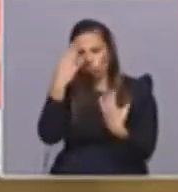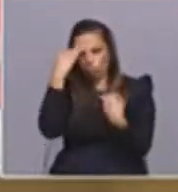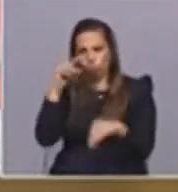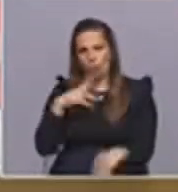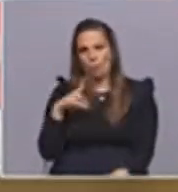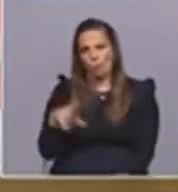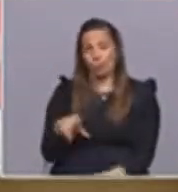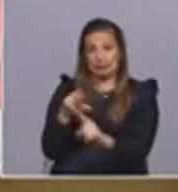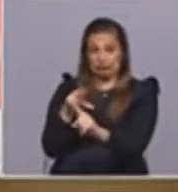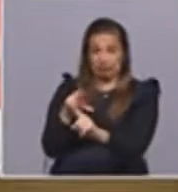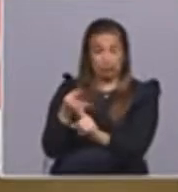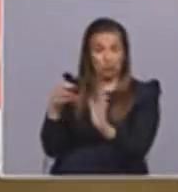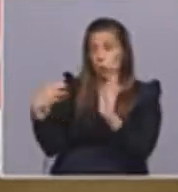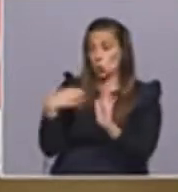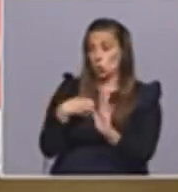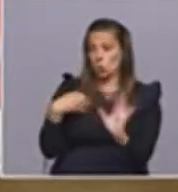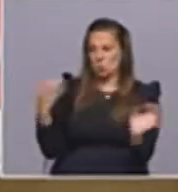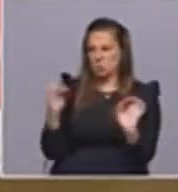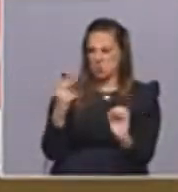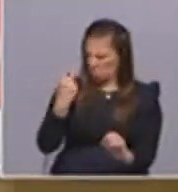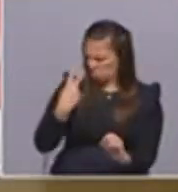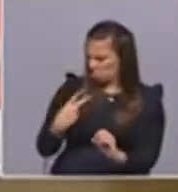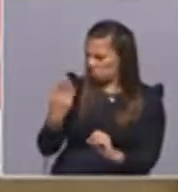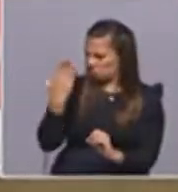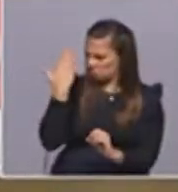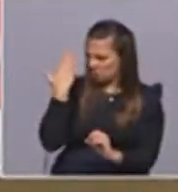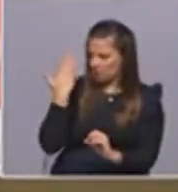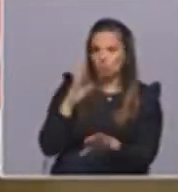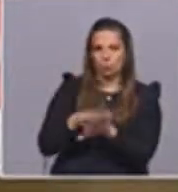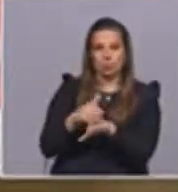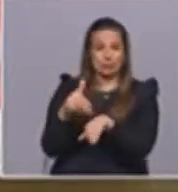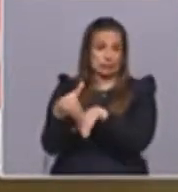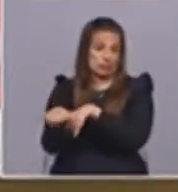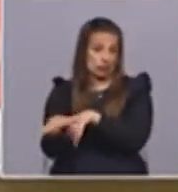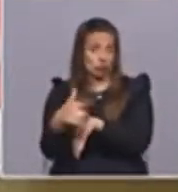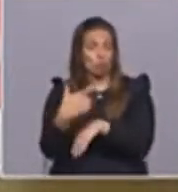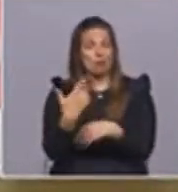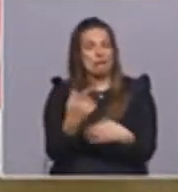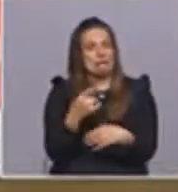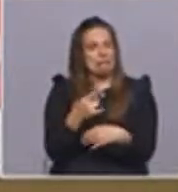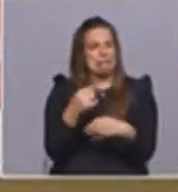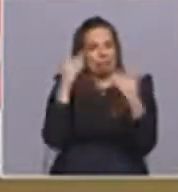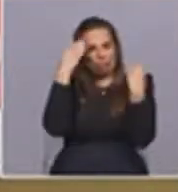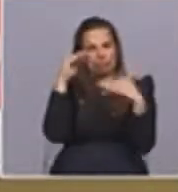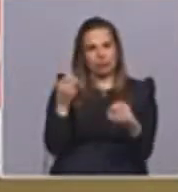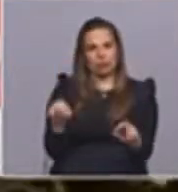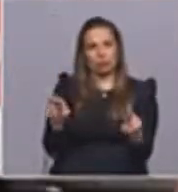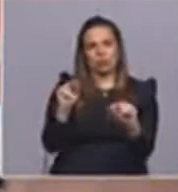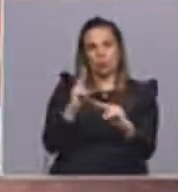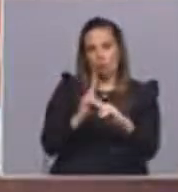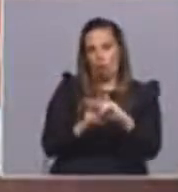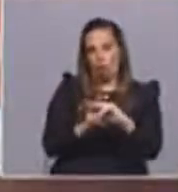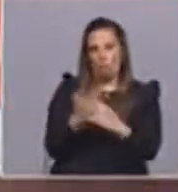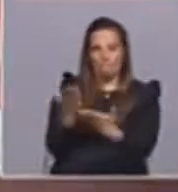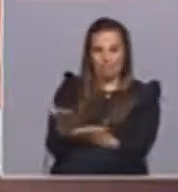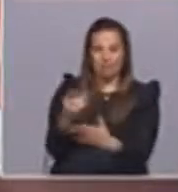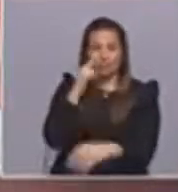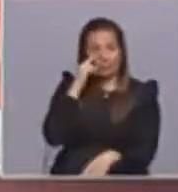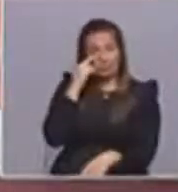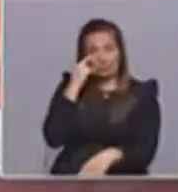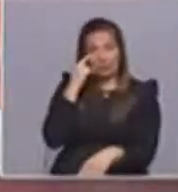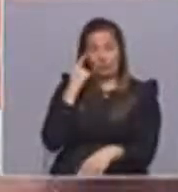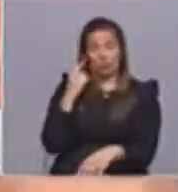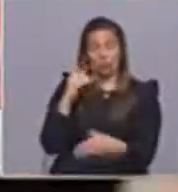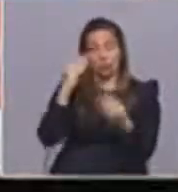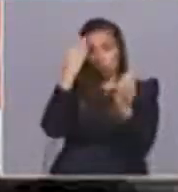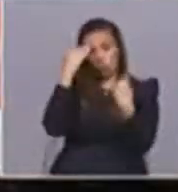que estava sem clube há cerca de duas semanas depois de ter deixado o Tottenham, é o novo treinador do clube italiano. O técnico